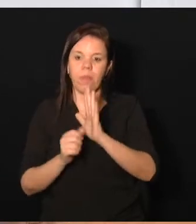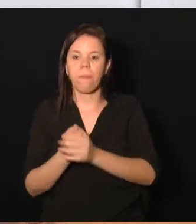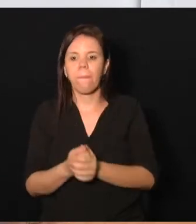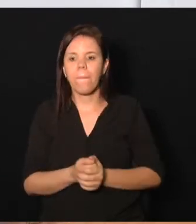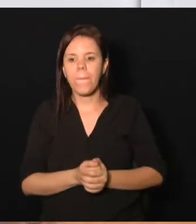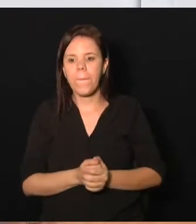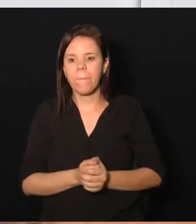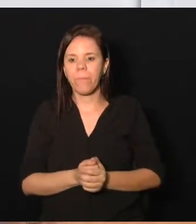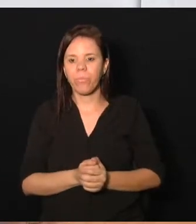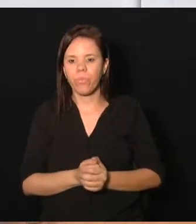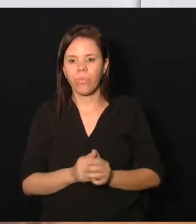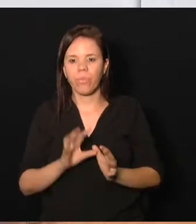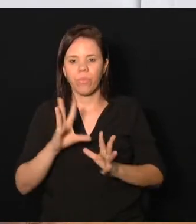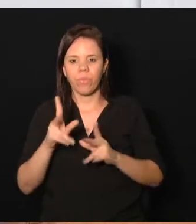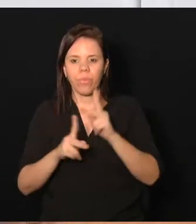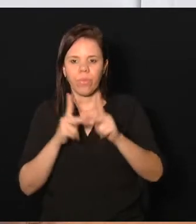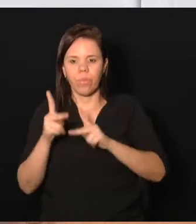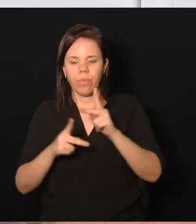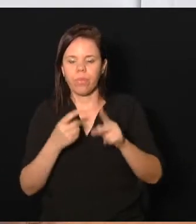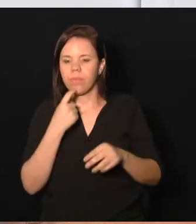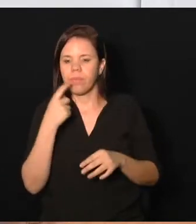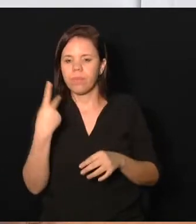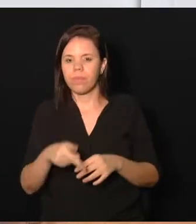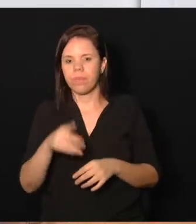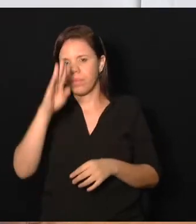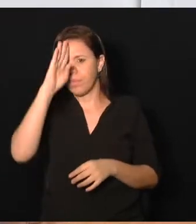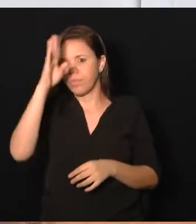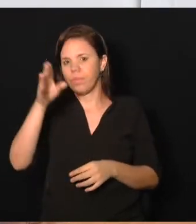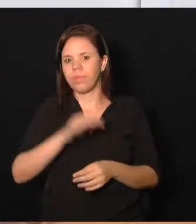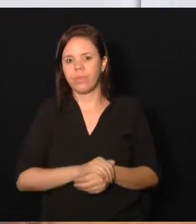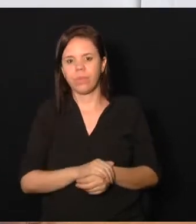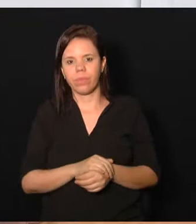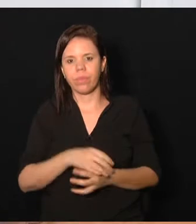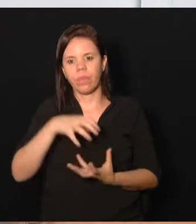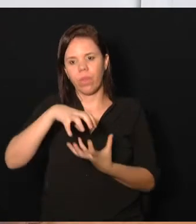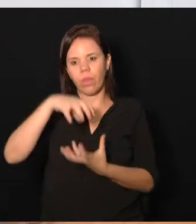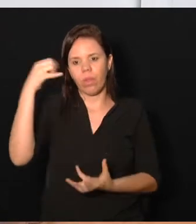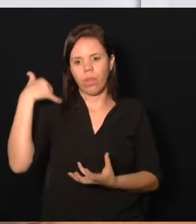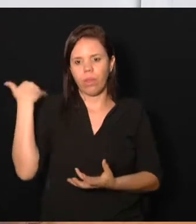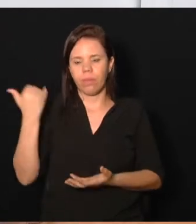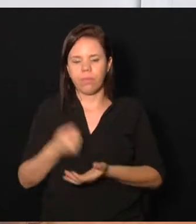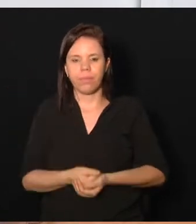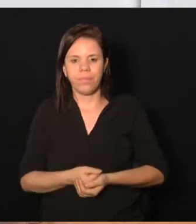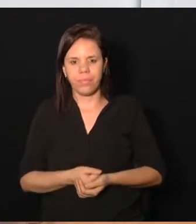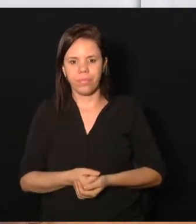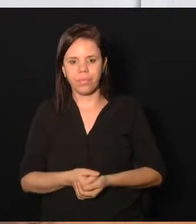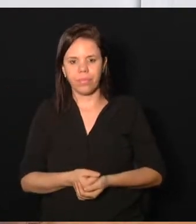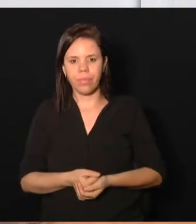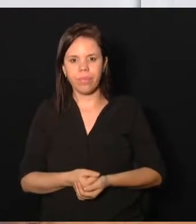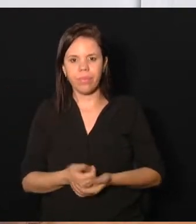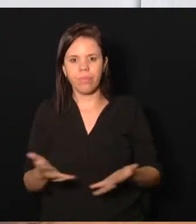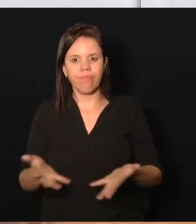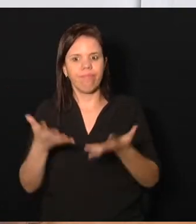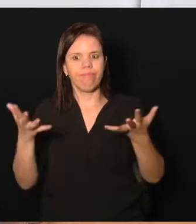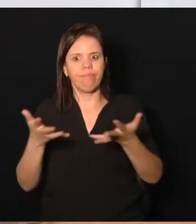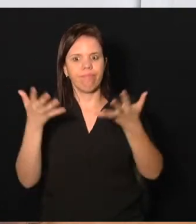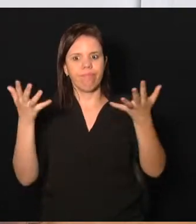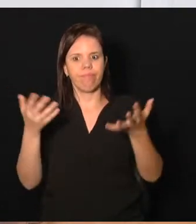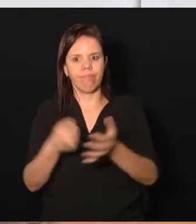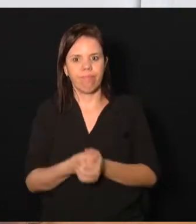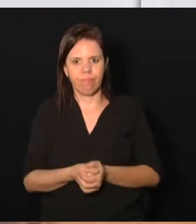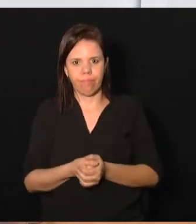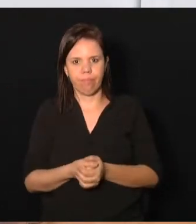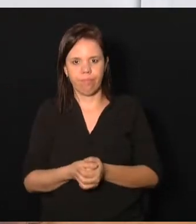aí do povo de Campinas, principalmente dos idosos. Falar em motivação,